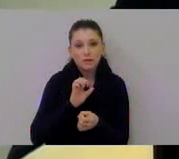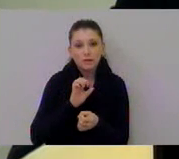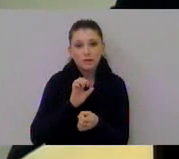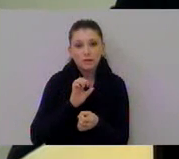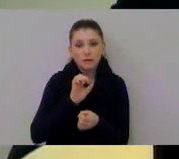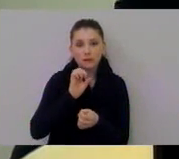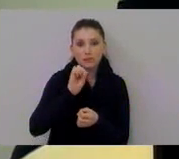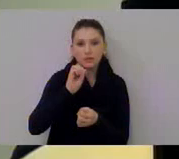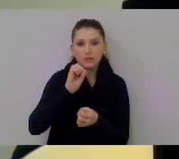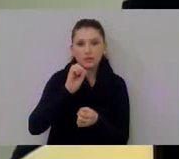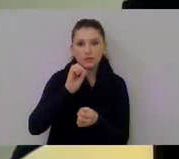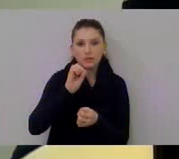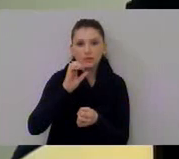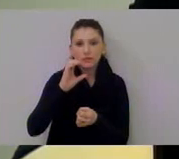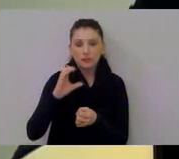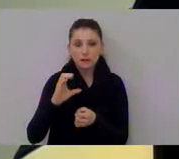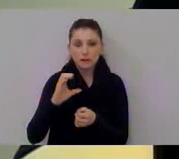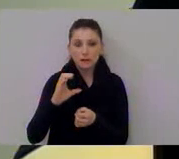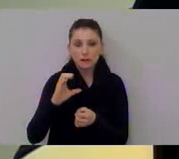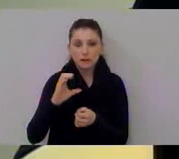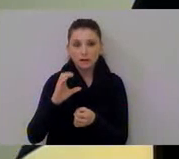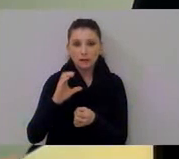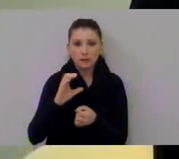da República.